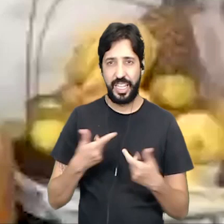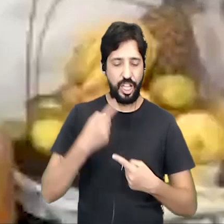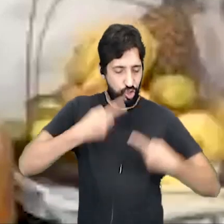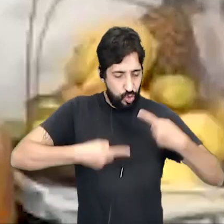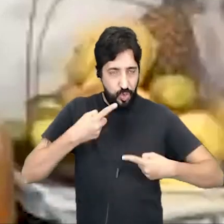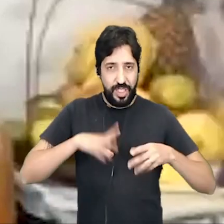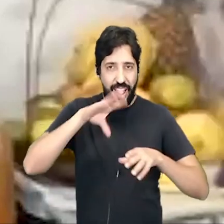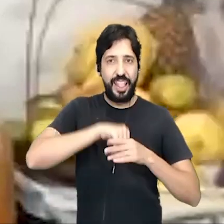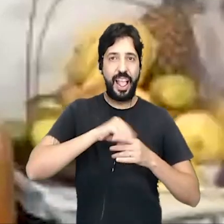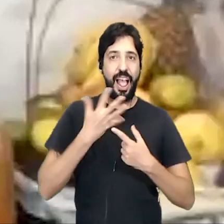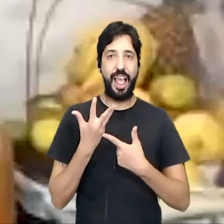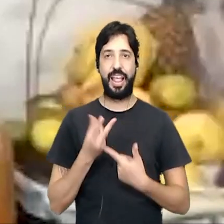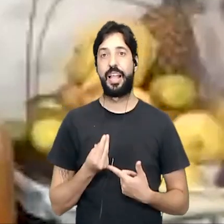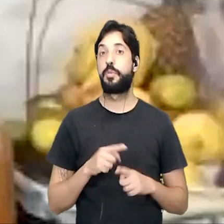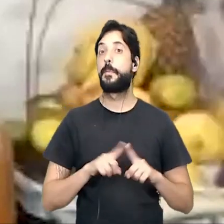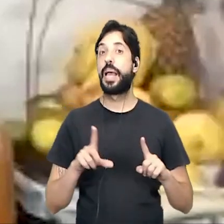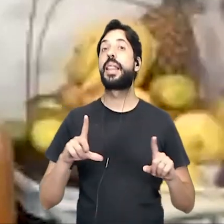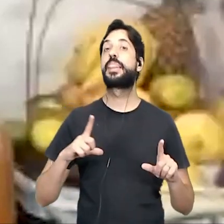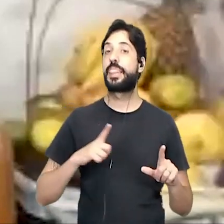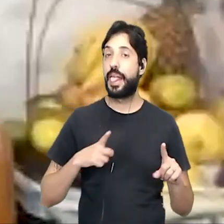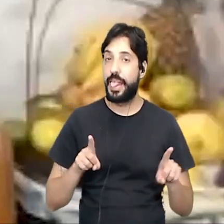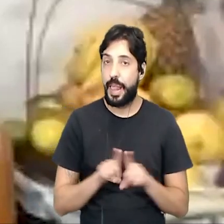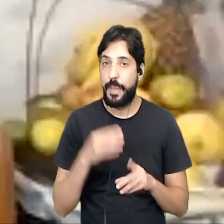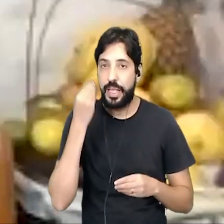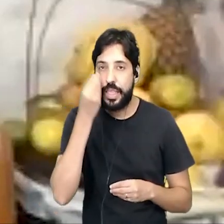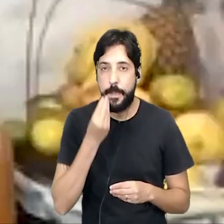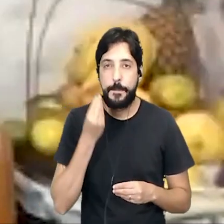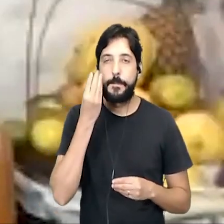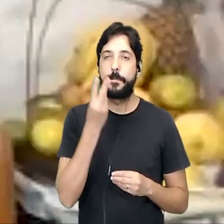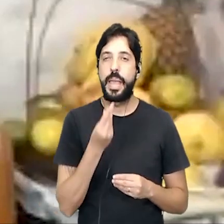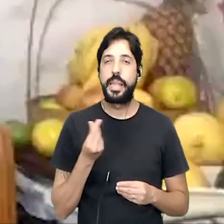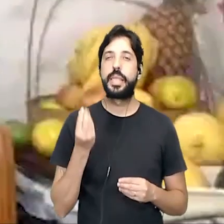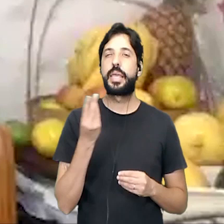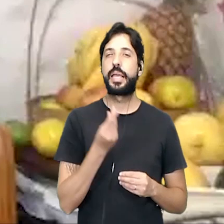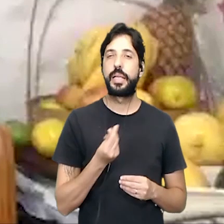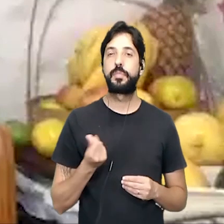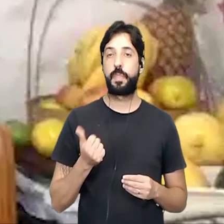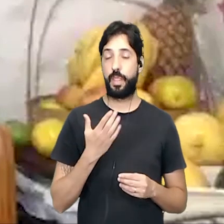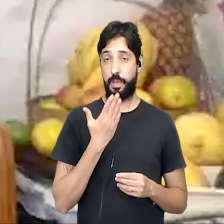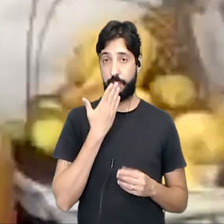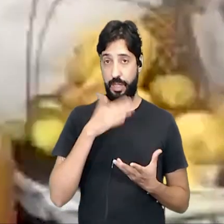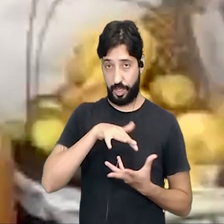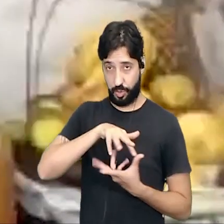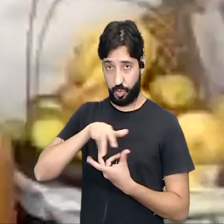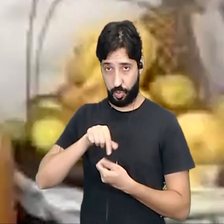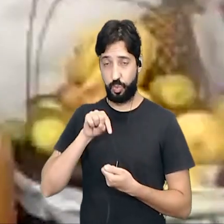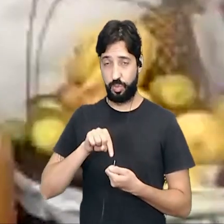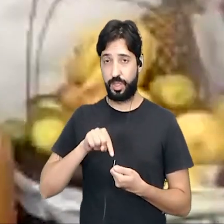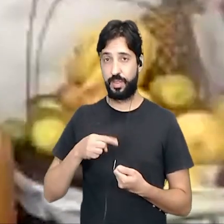está a política, tudo, todas as discussões estão na arte, mas ao mesmo tempo tem essa coisa da experiência.